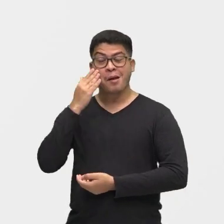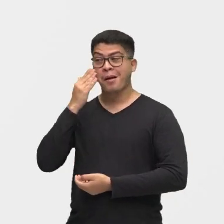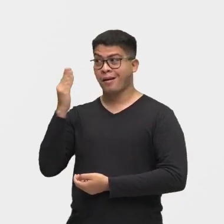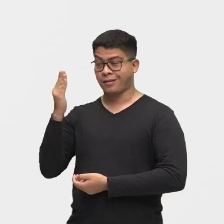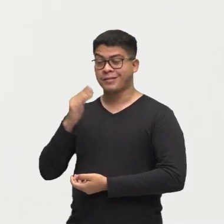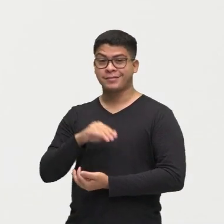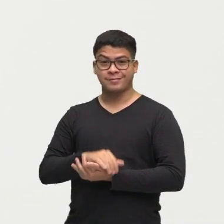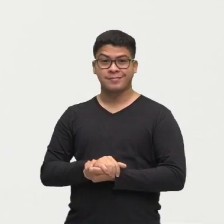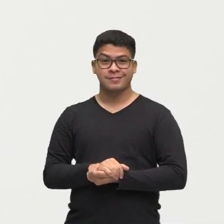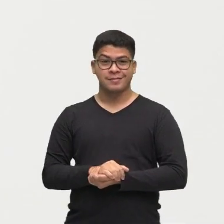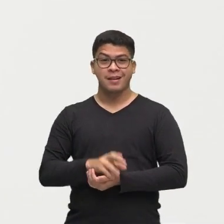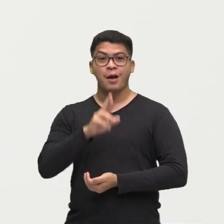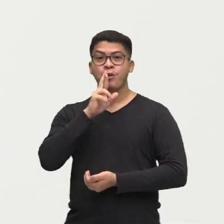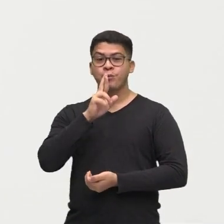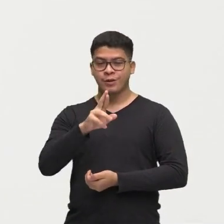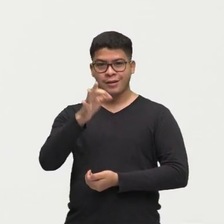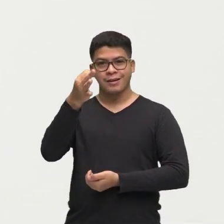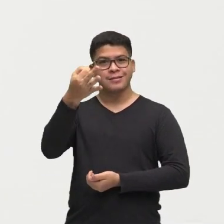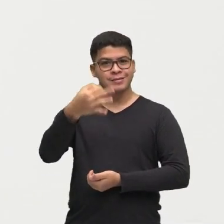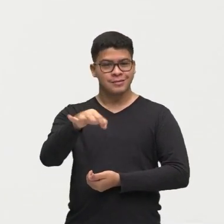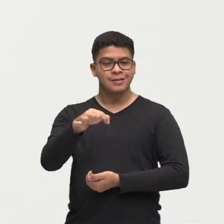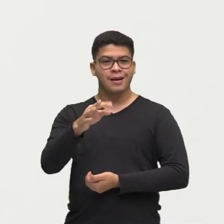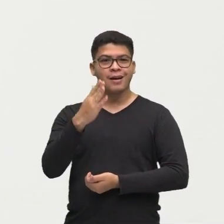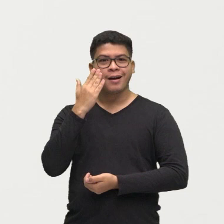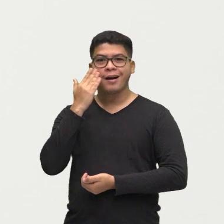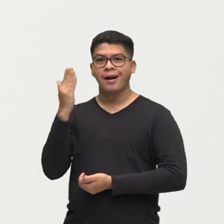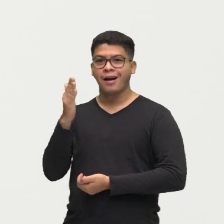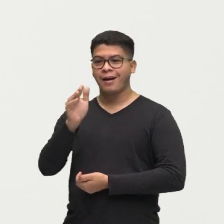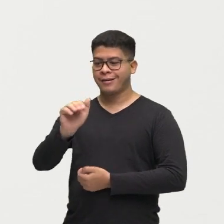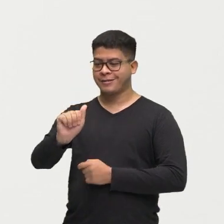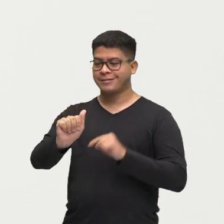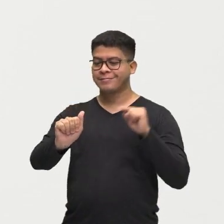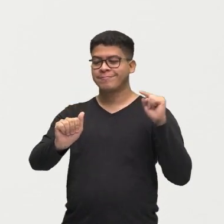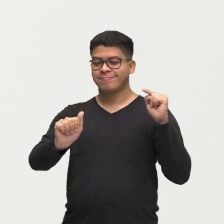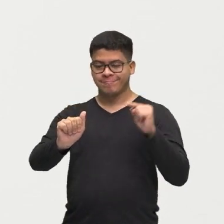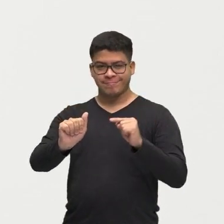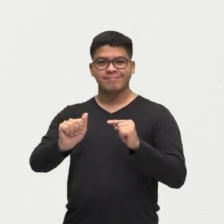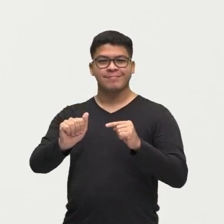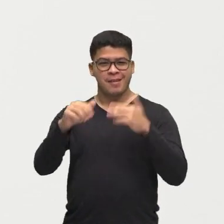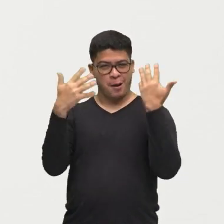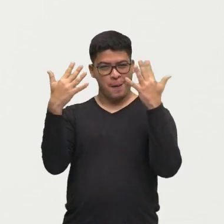gente. Aqui a resposta diz o seguinte. Letra A.